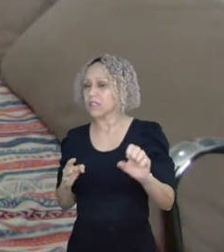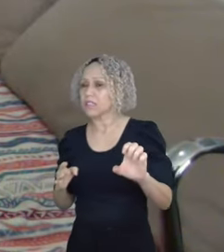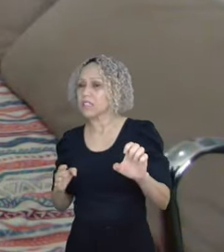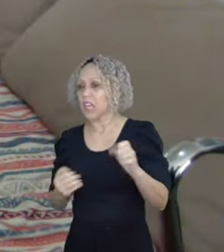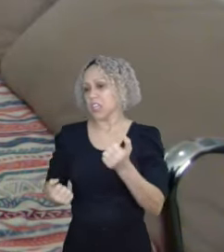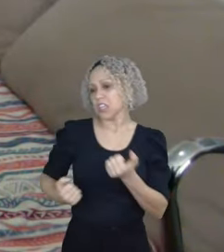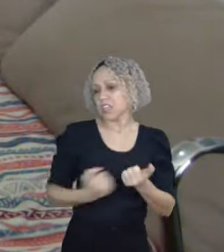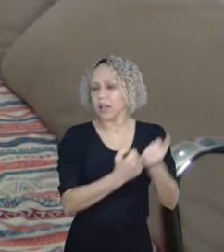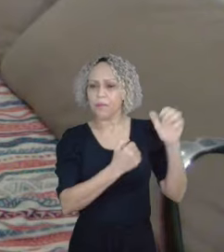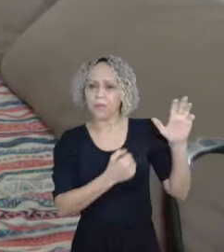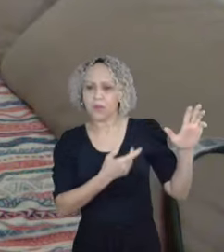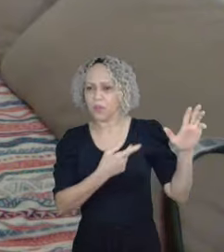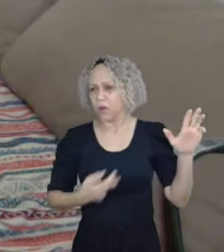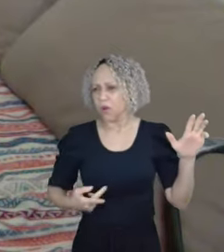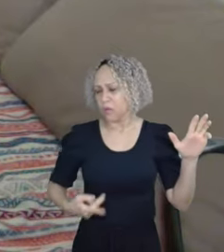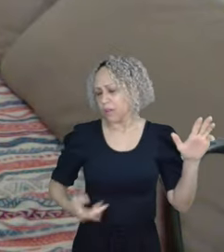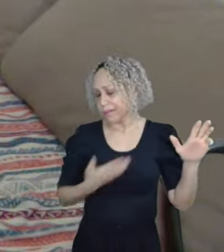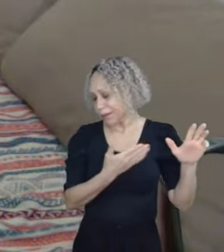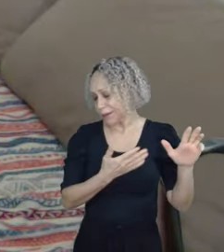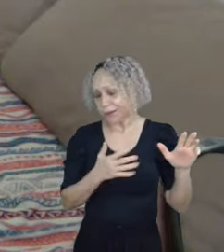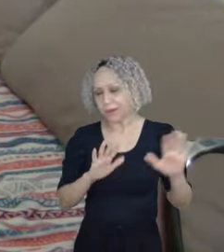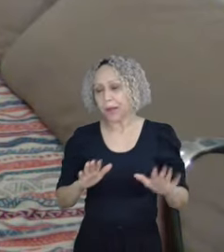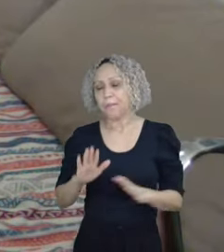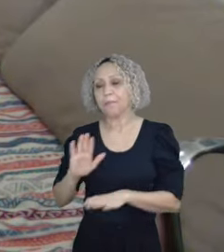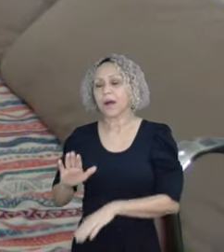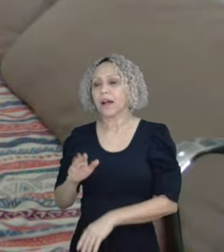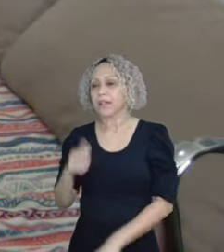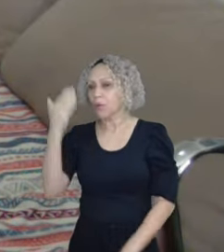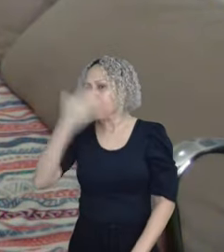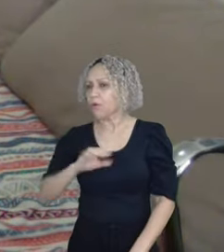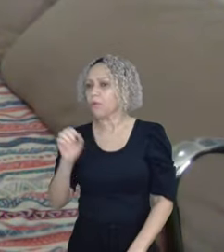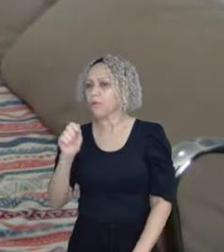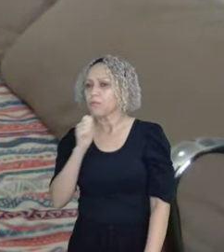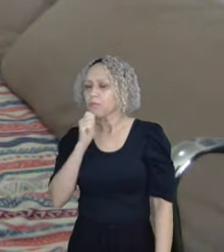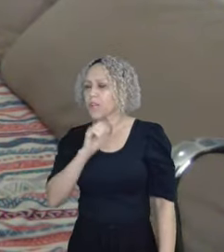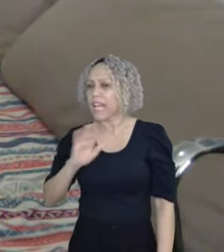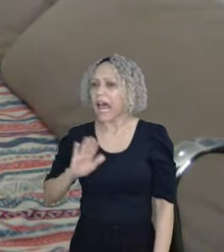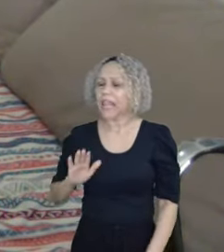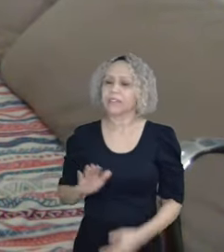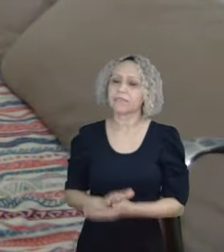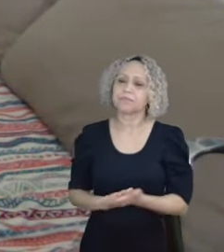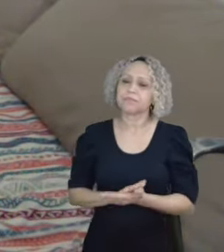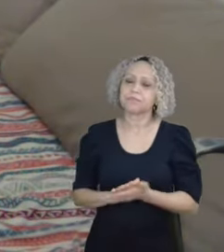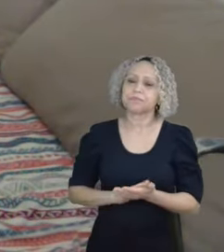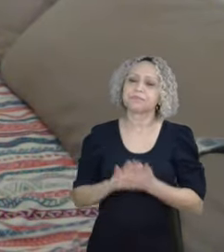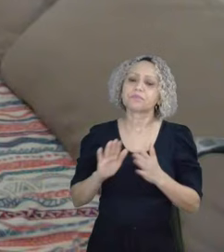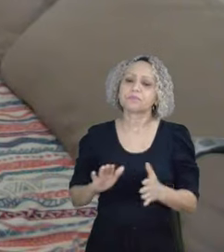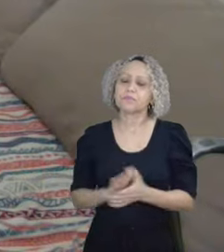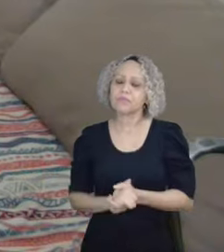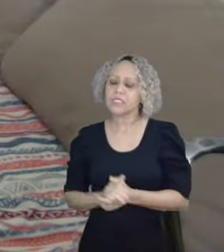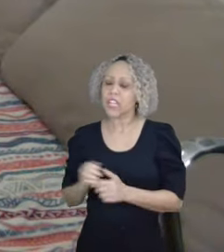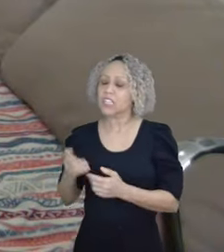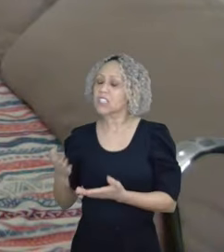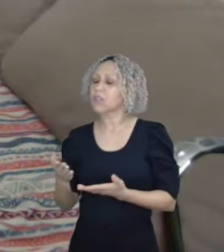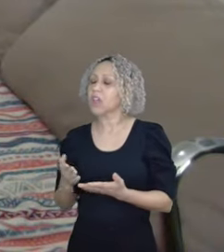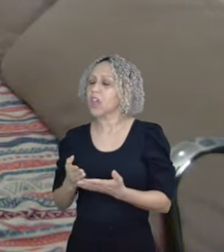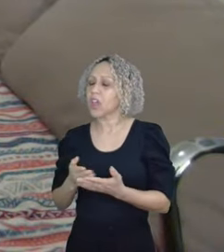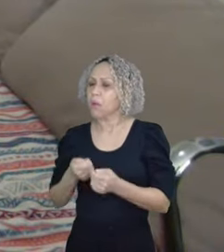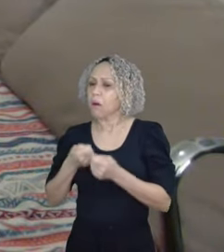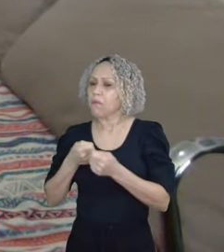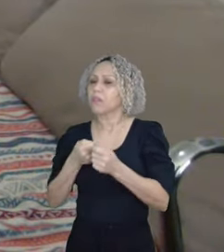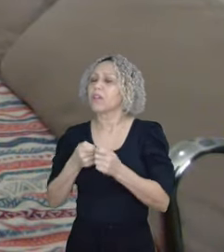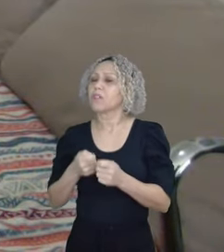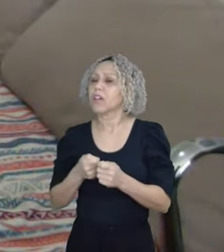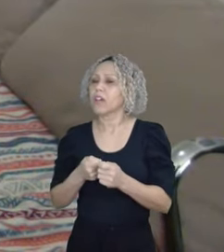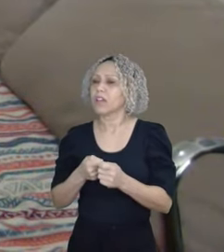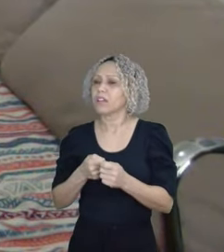essa declaração já seria um verdadeiro escárnio, né, uma afronta ao sistema eleitoral brasileiro. Mas é uma estratégia que a gente já